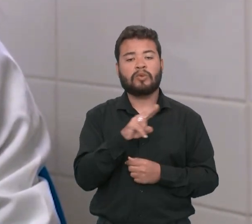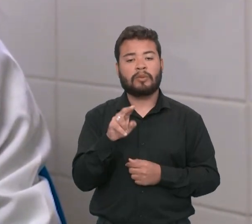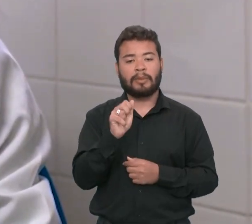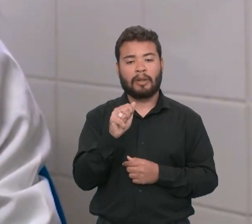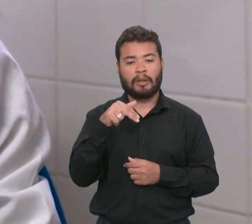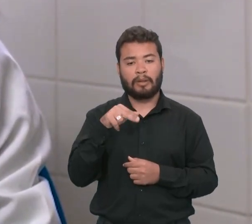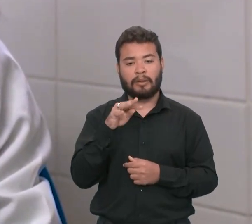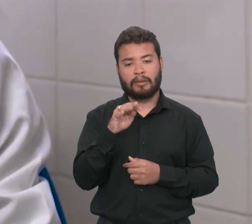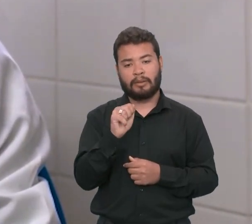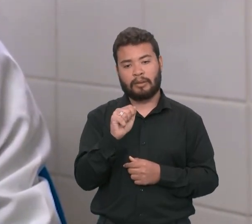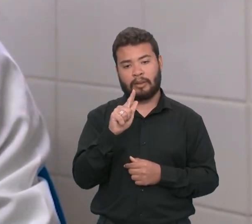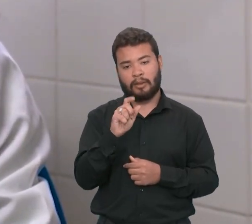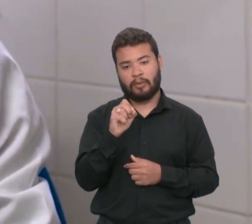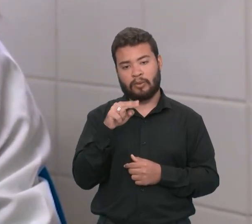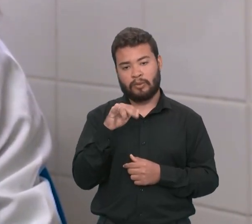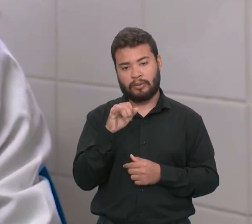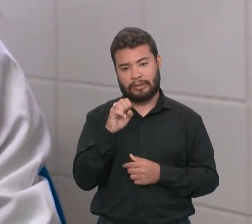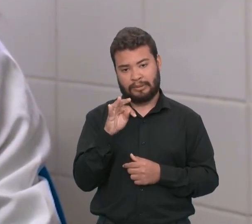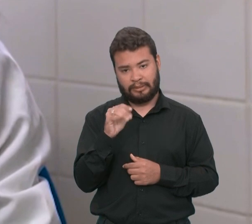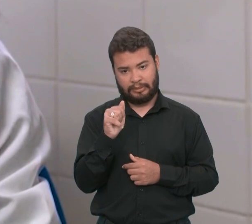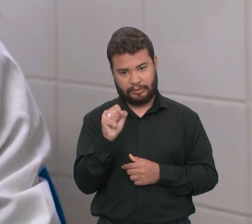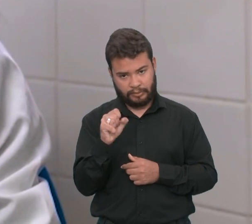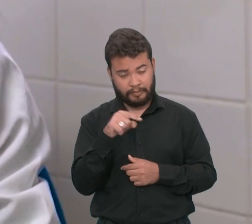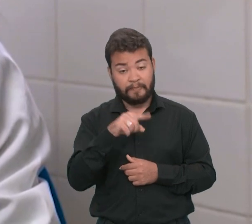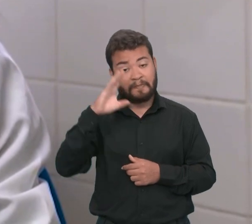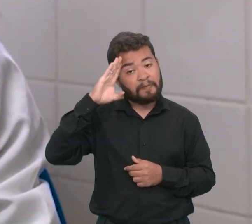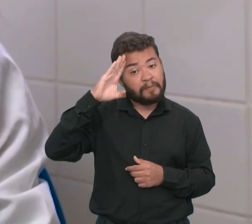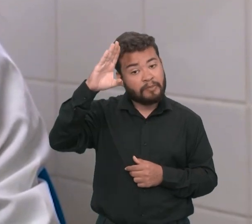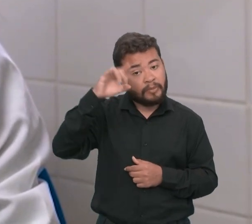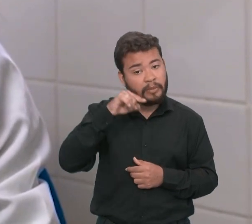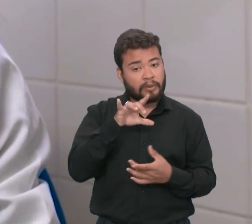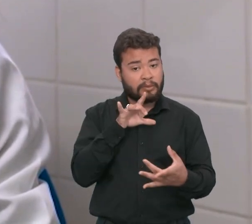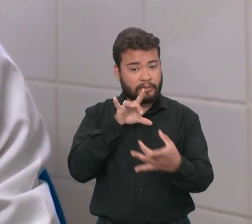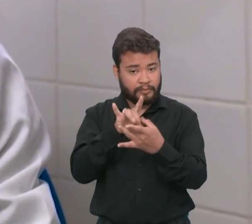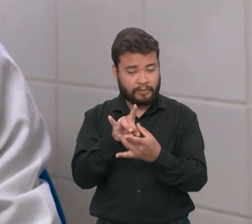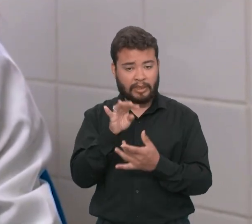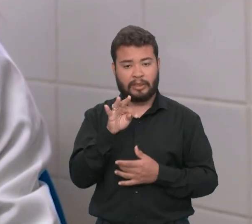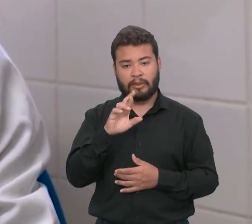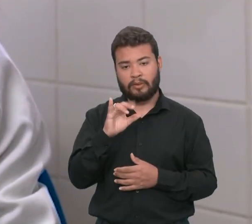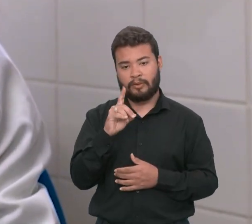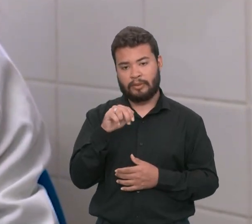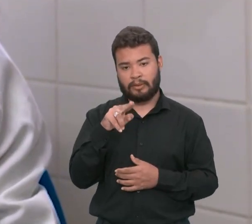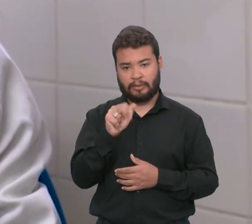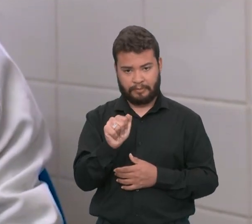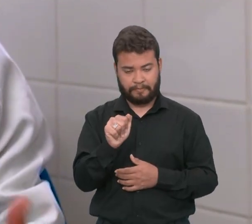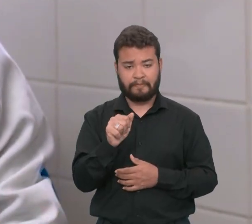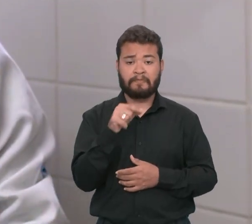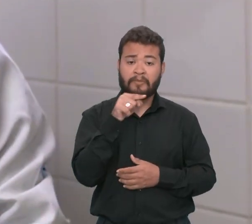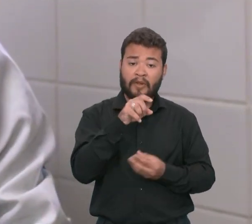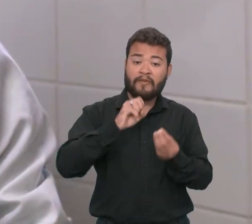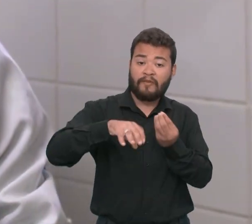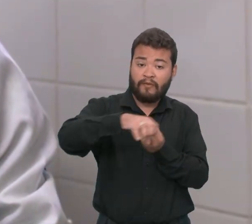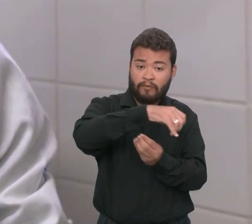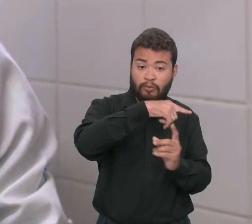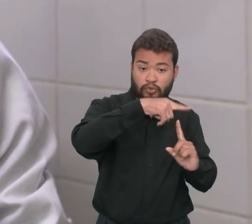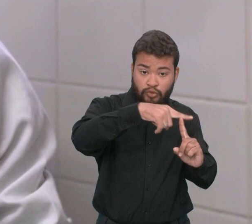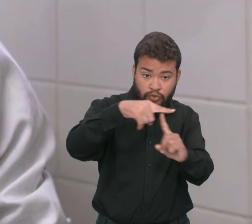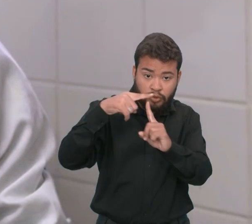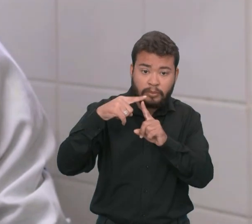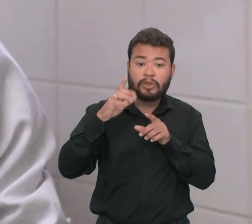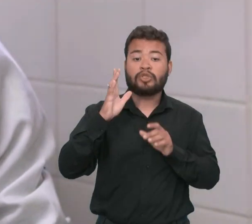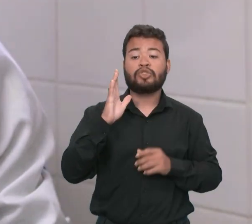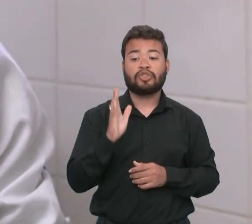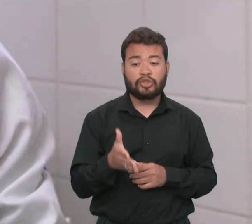antagonistas, especialmente os fungos do gênero Trichoderma. Esses fungos foram enviados